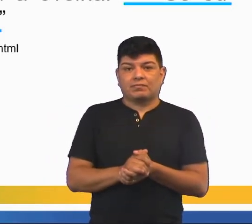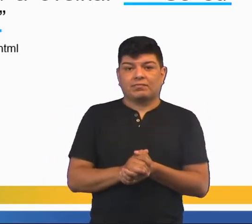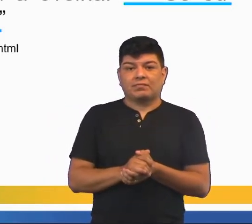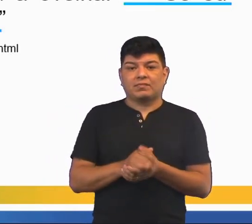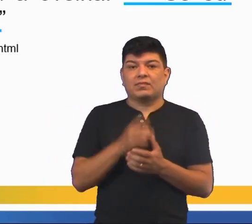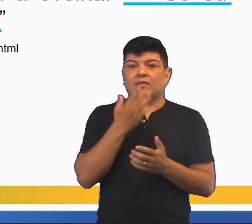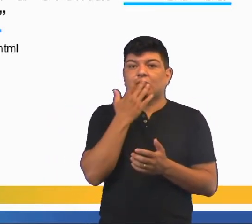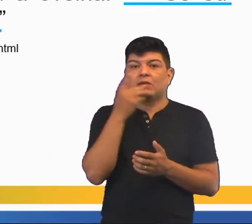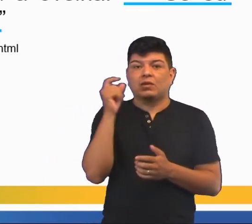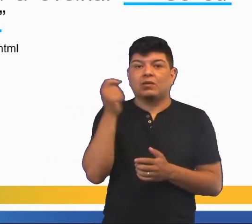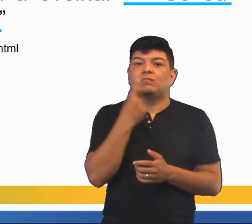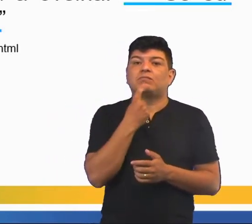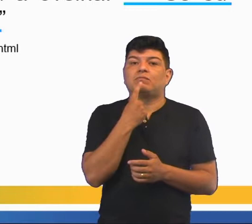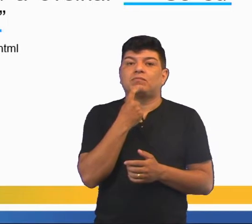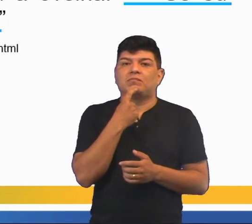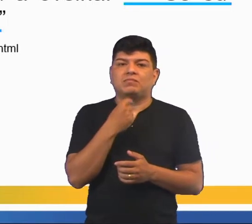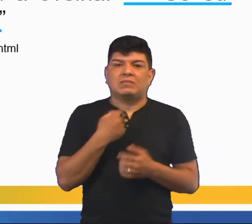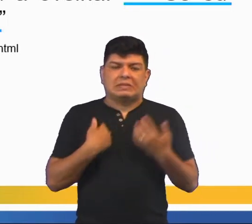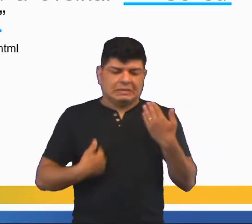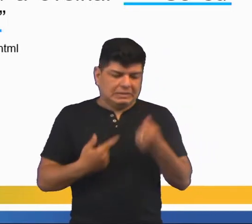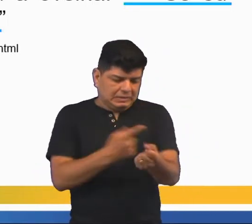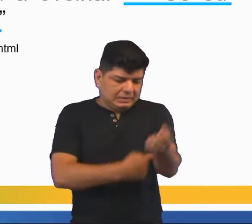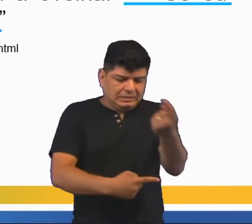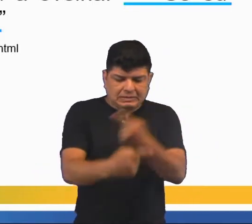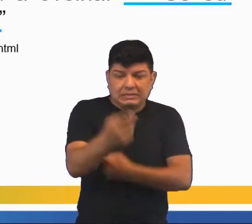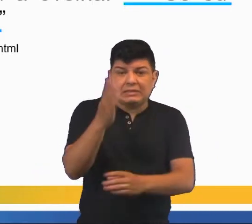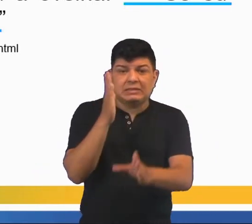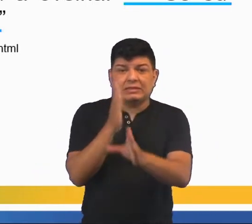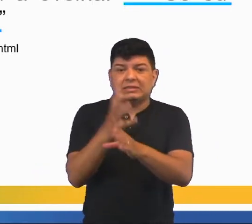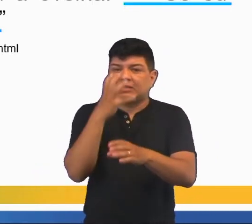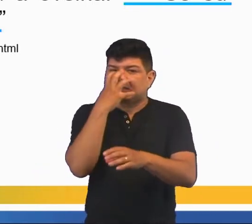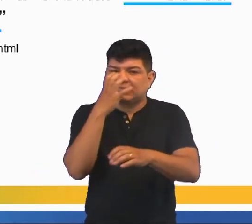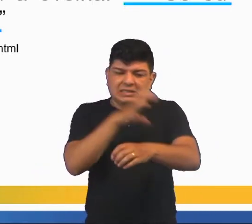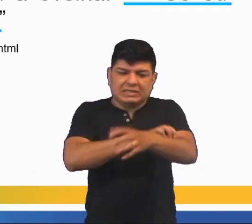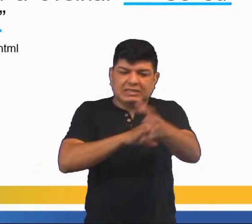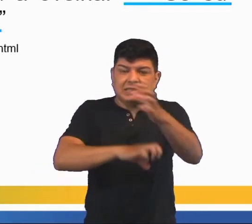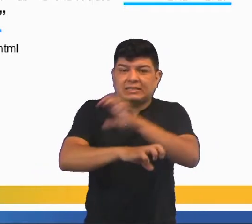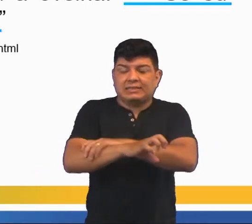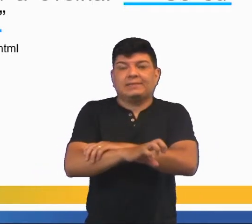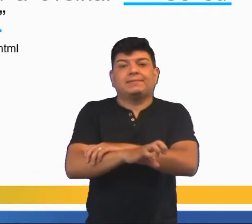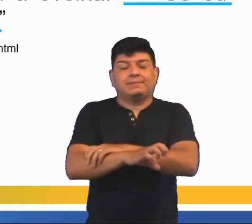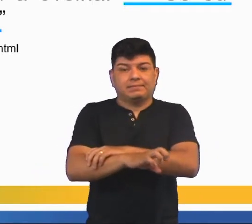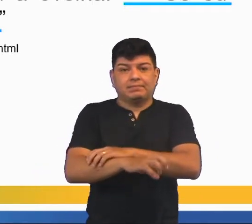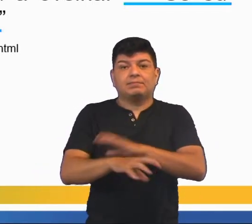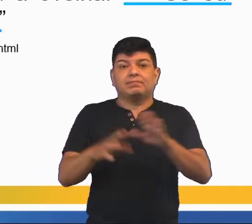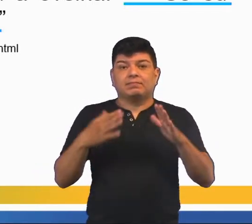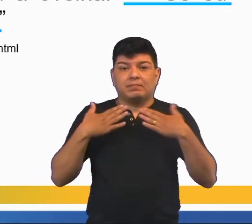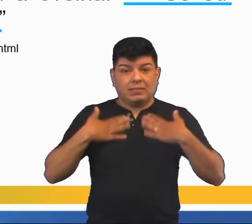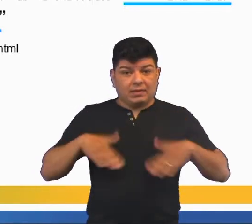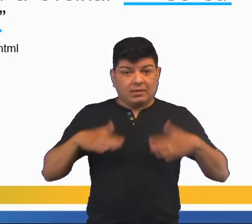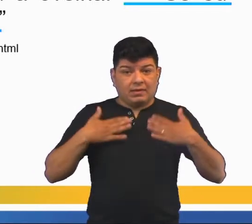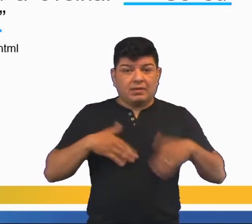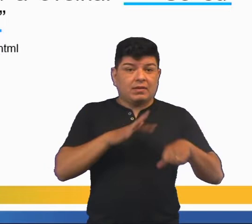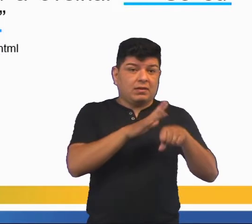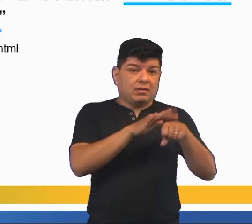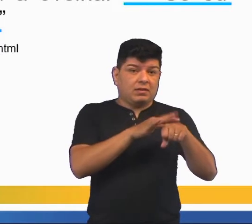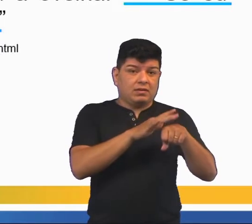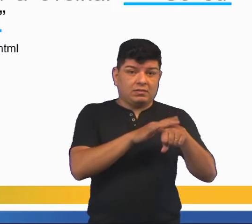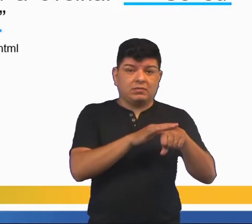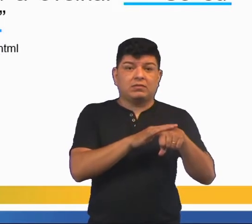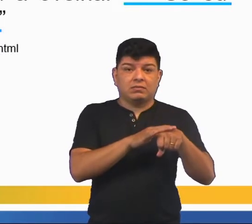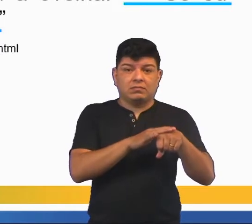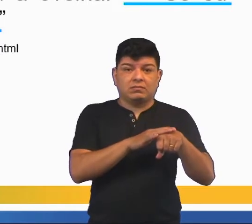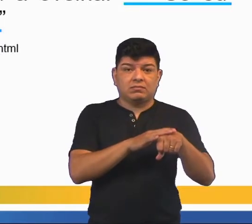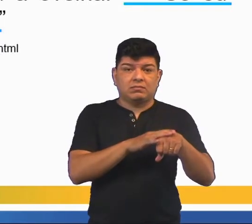de vermelho, muito ferido, devido a várias mordidas de cachorro, descansava doente e